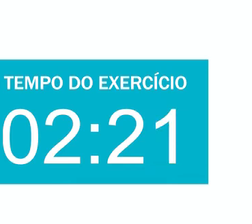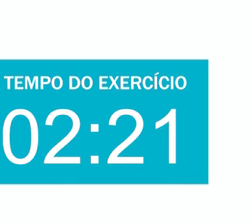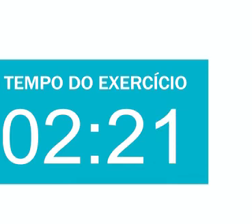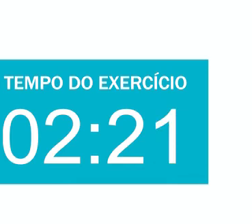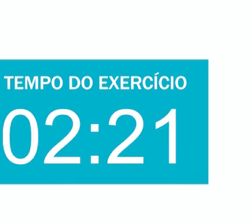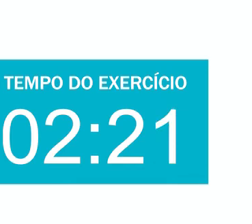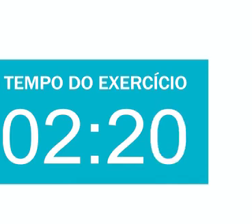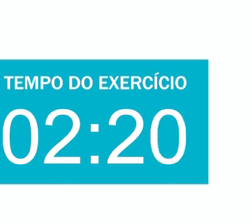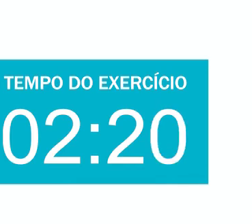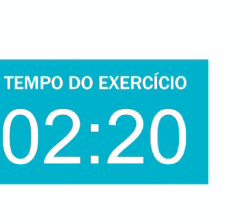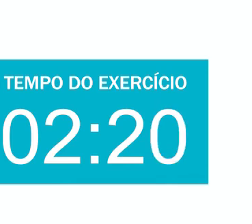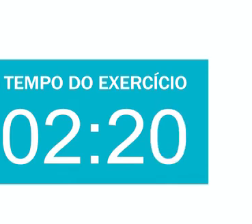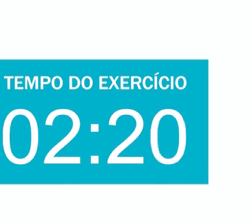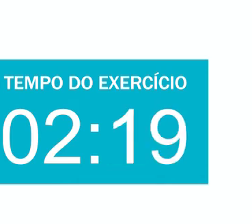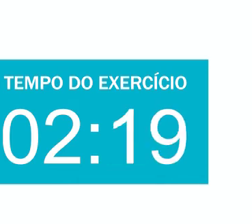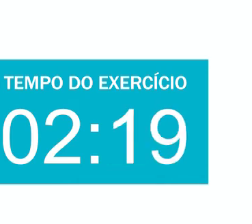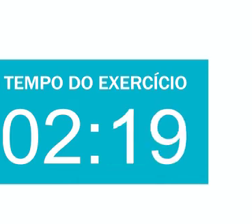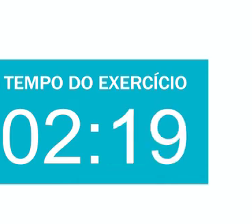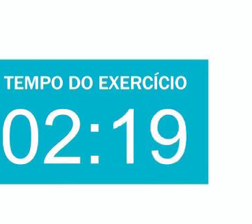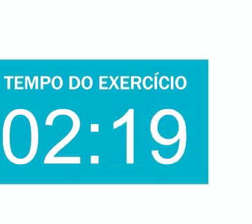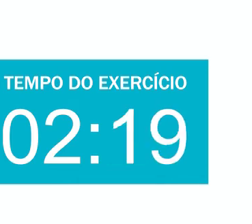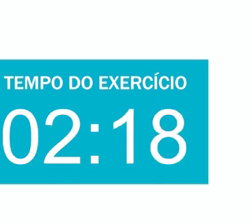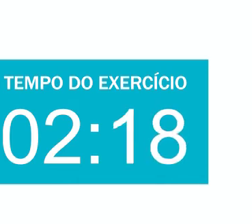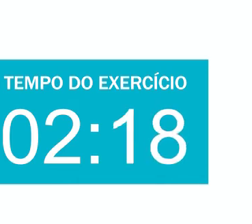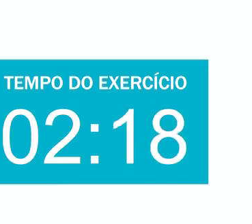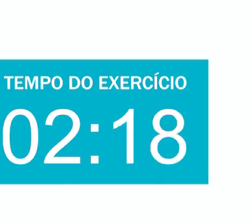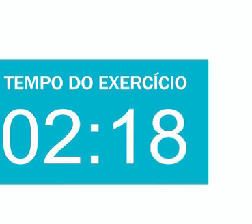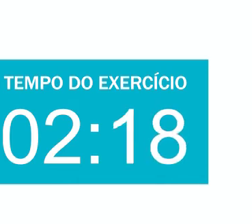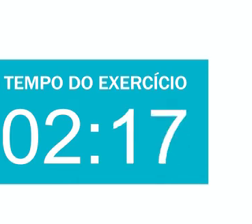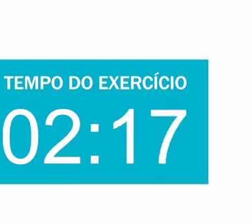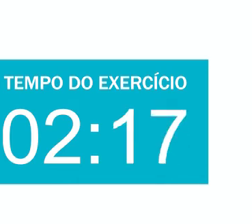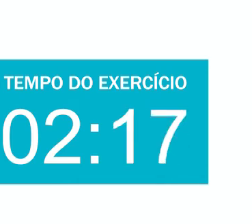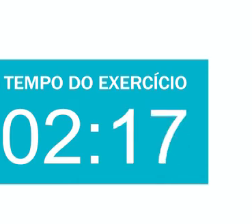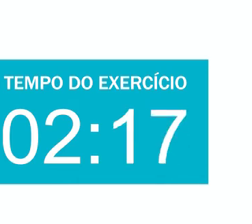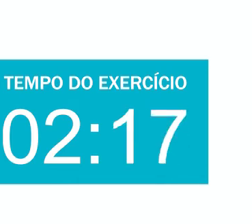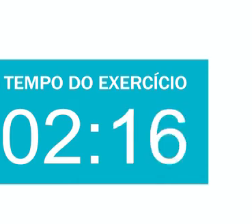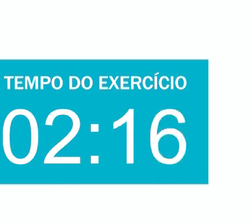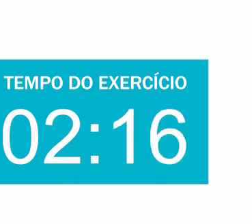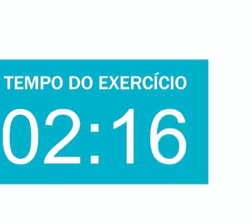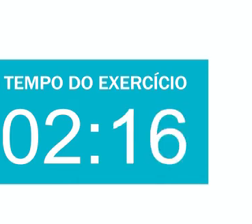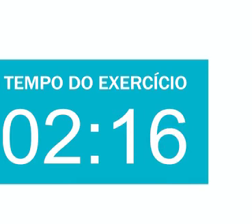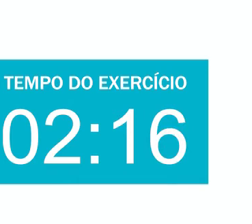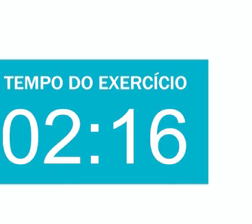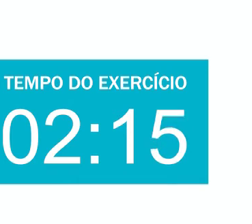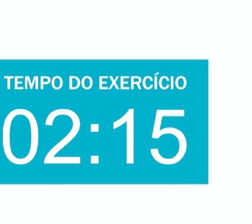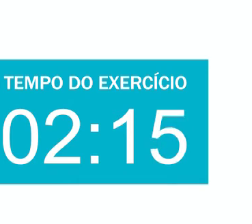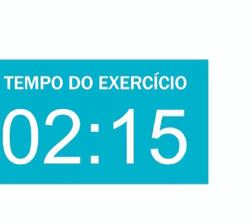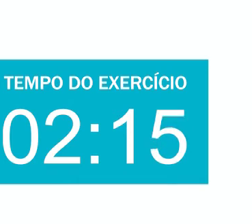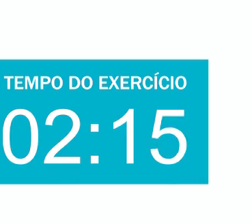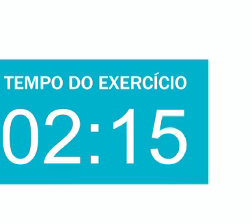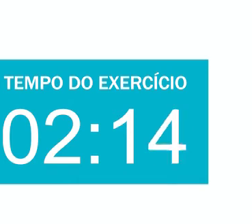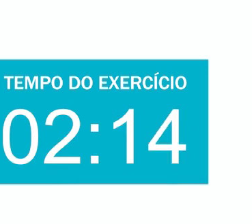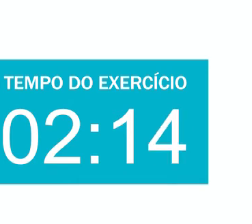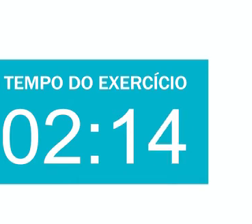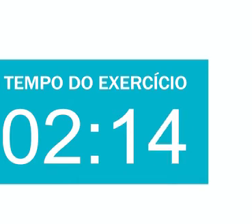errado. Pense um pouquinho, a gente já volta a refletir em relação a essas questões.